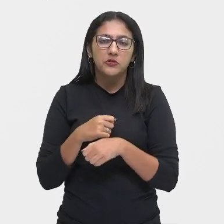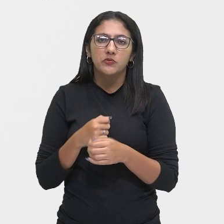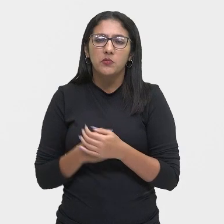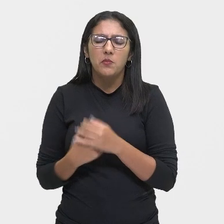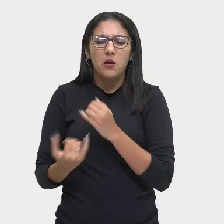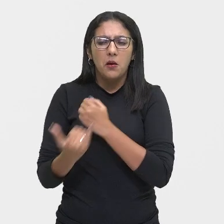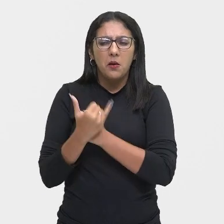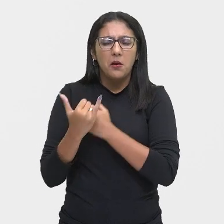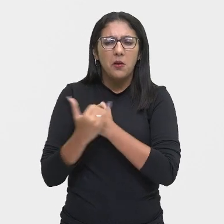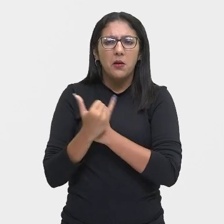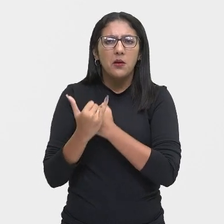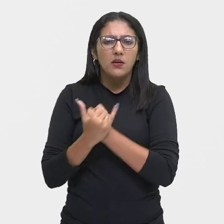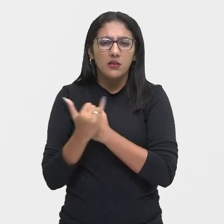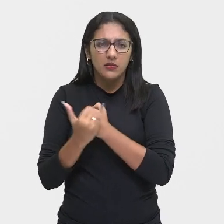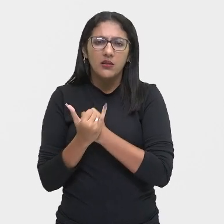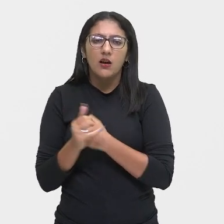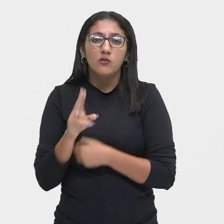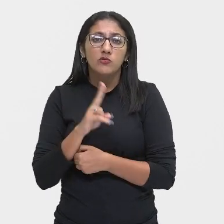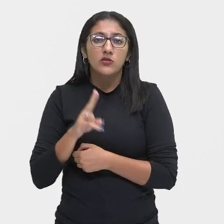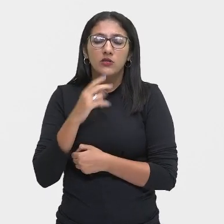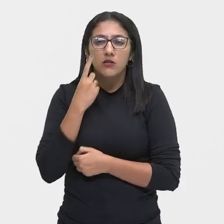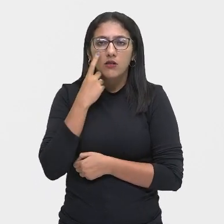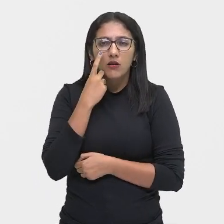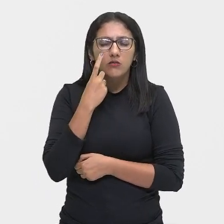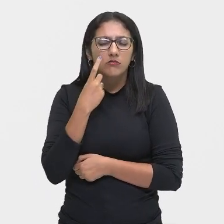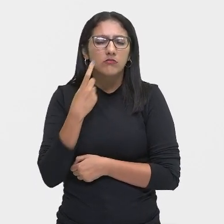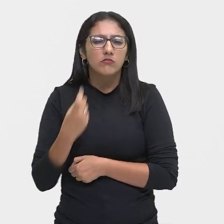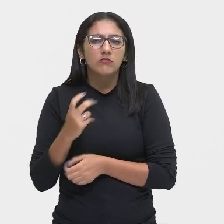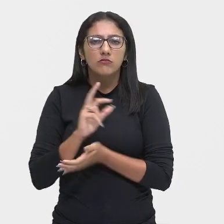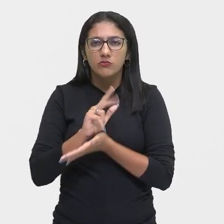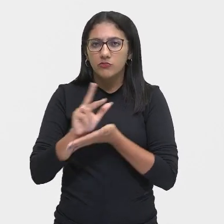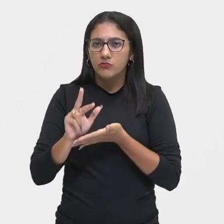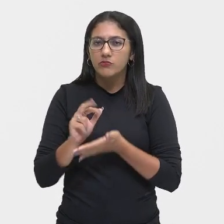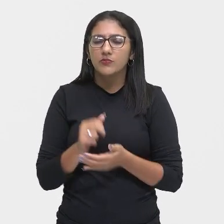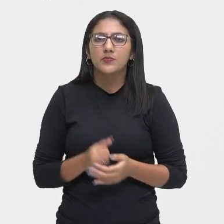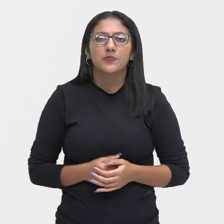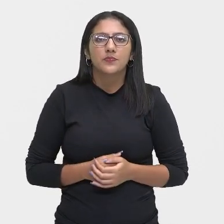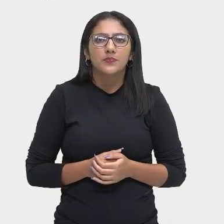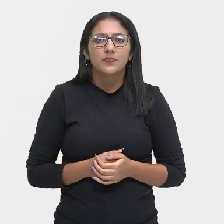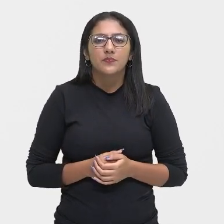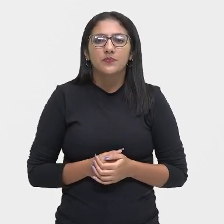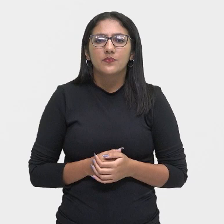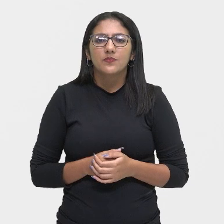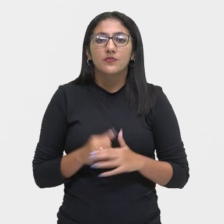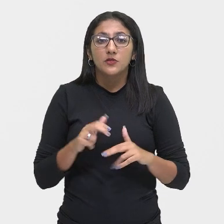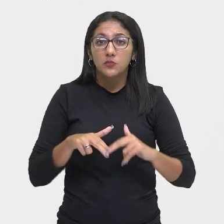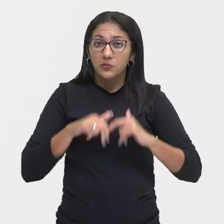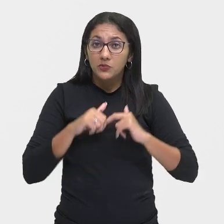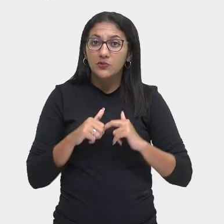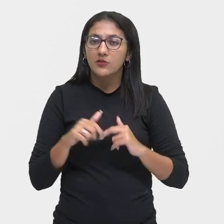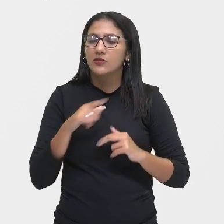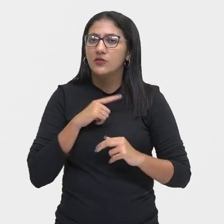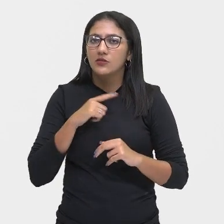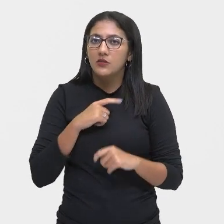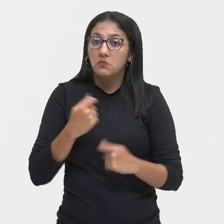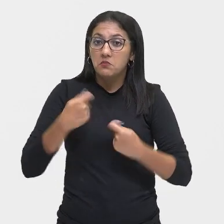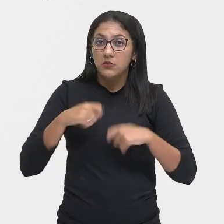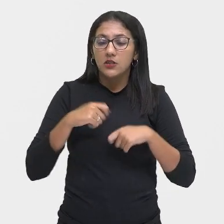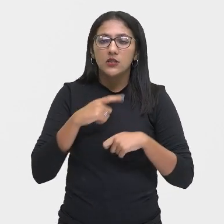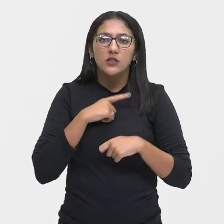diversos golpes com intenções variadas. Por isso, é necessário ter